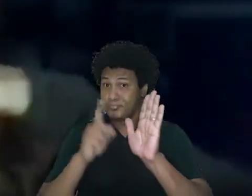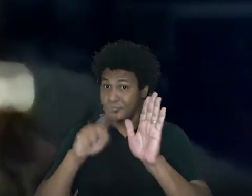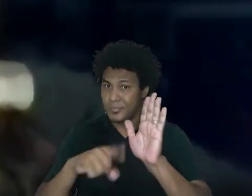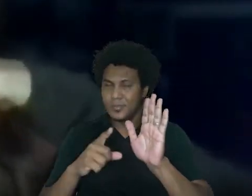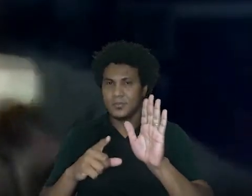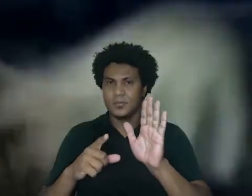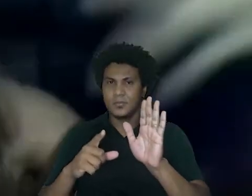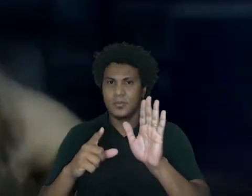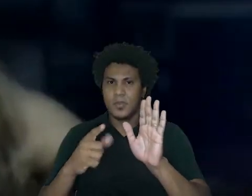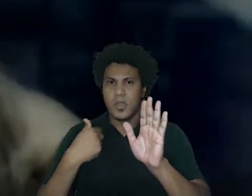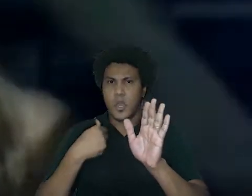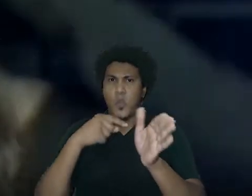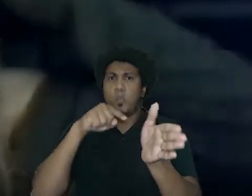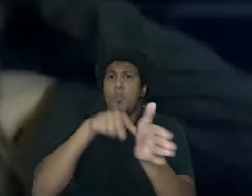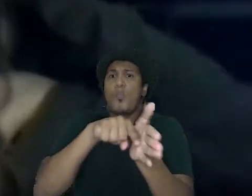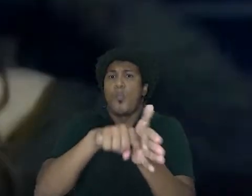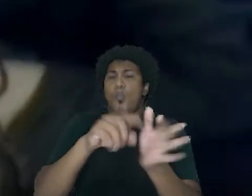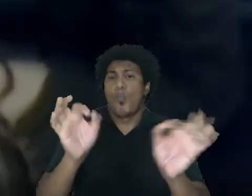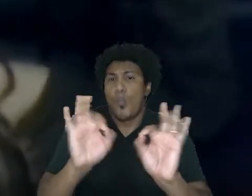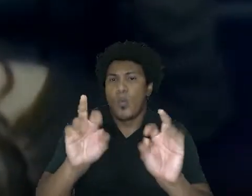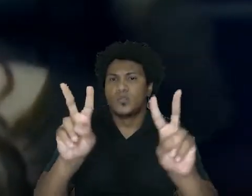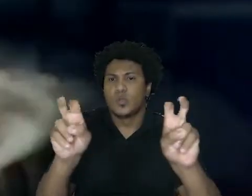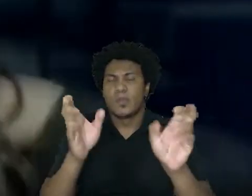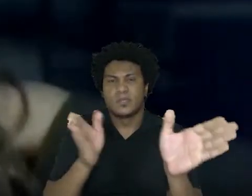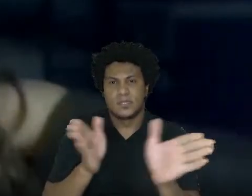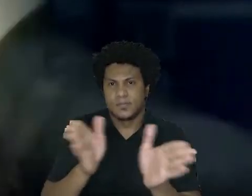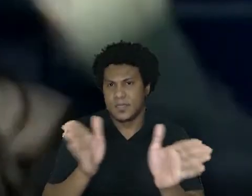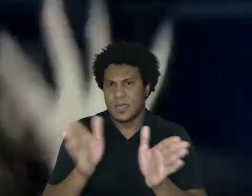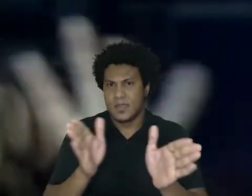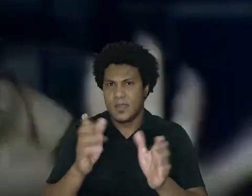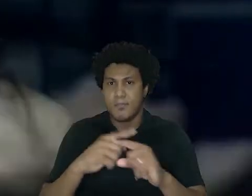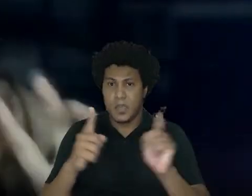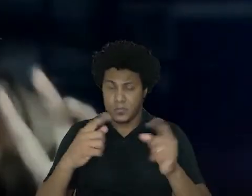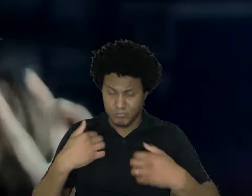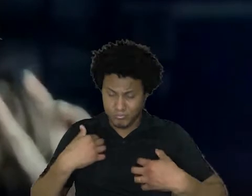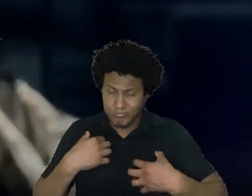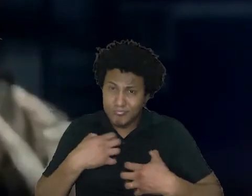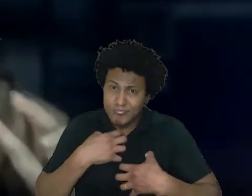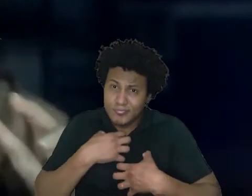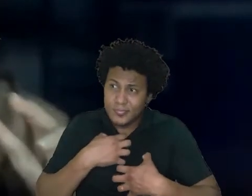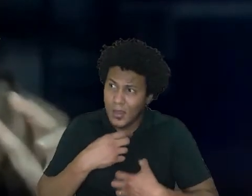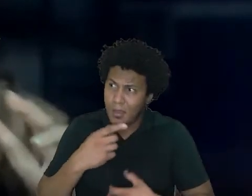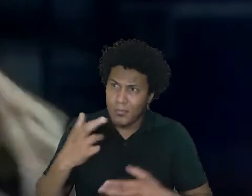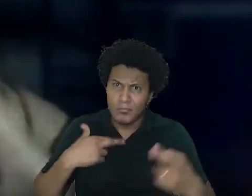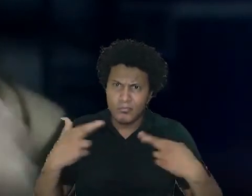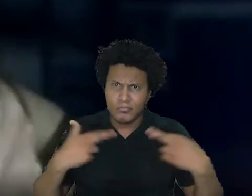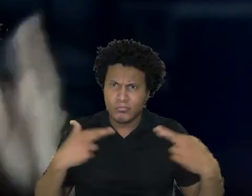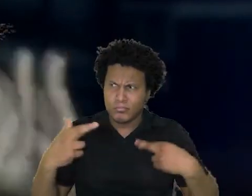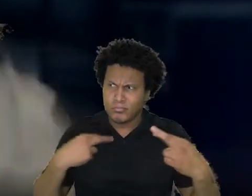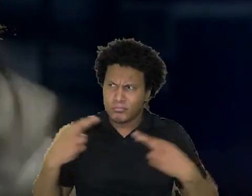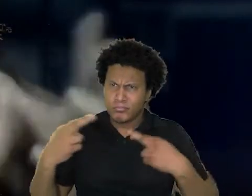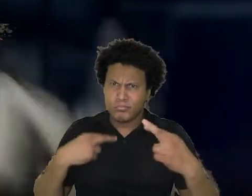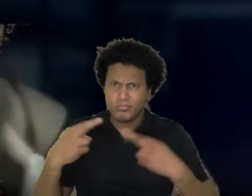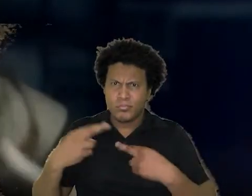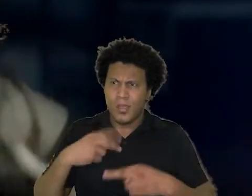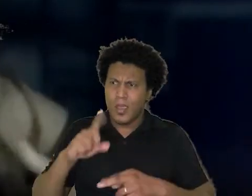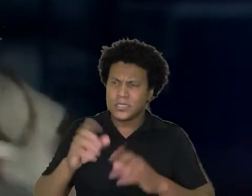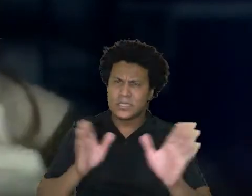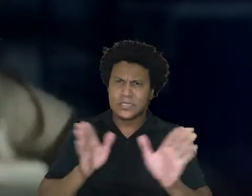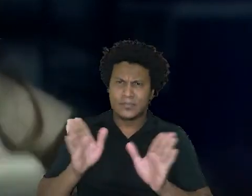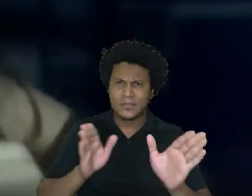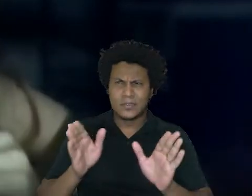quero ver o que é que vai acontecer ali, sabe? E aí, o espetáculo ela foi muito. Eu não pensei, não pesquisei